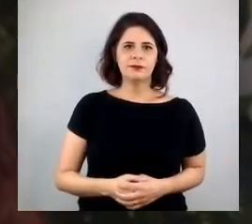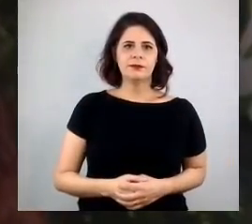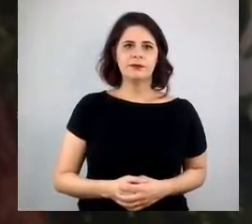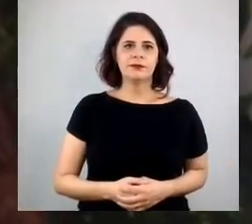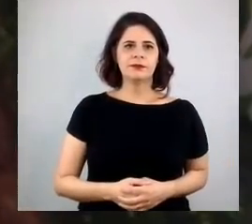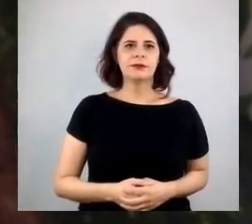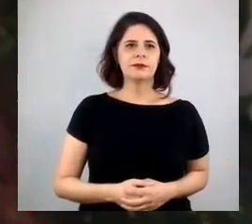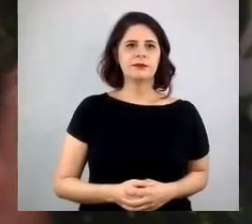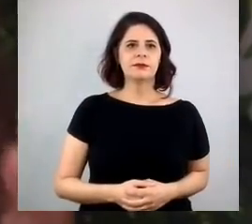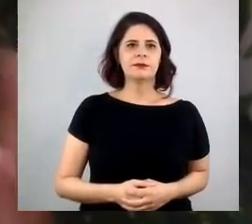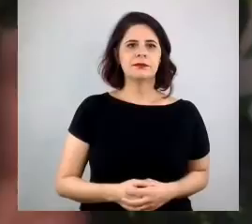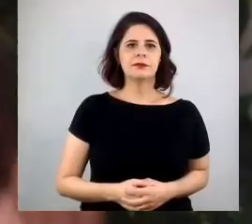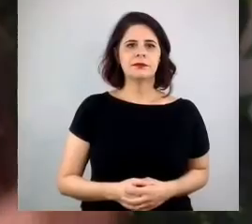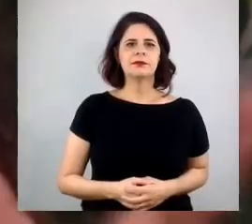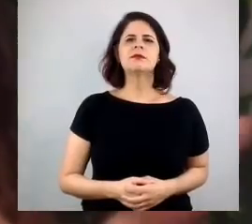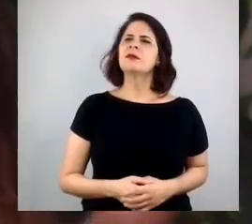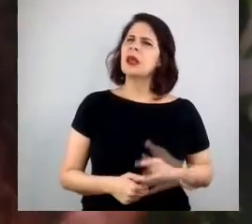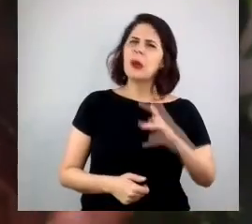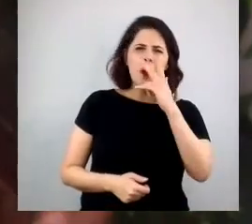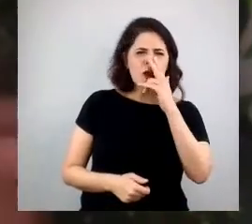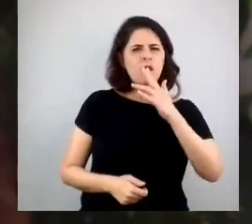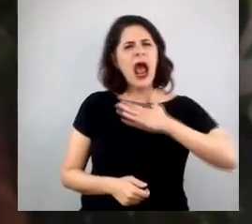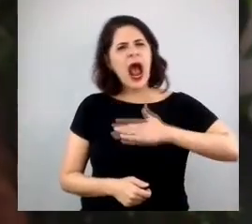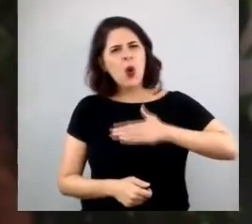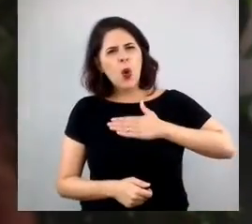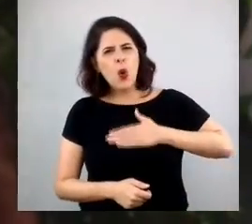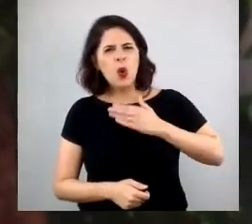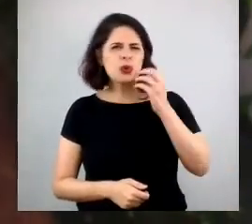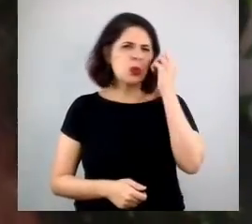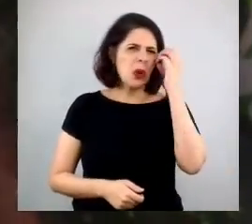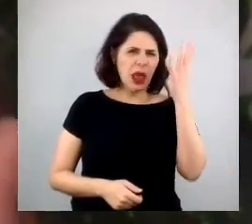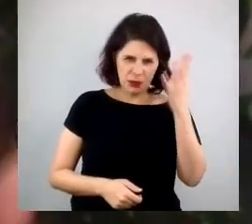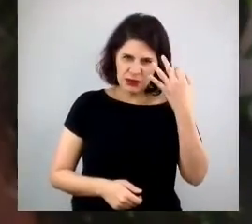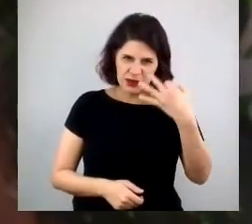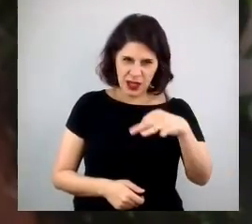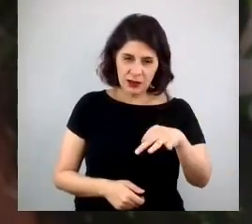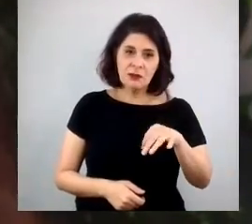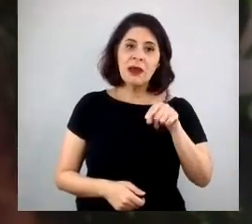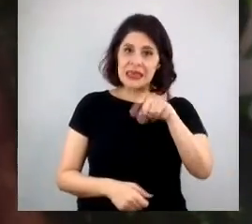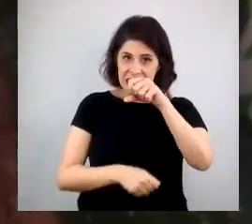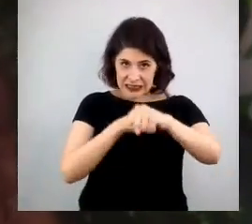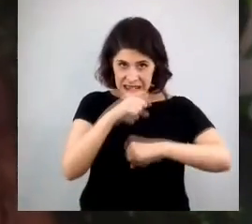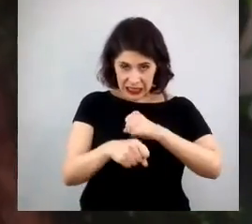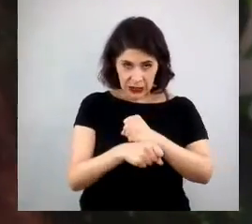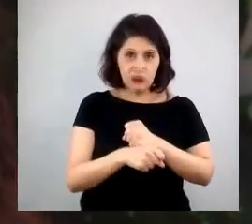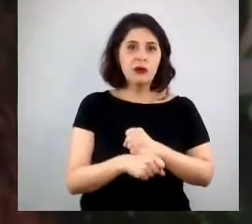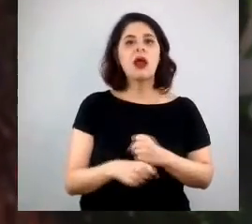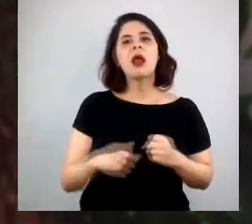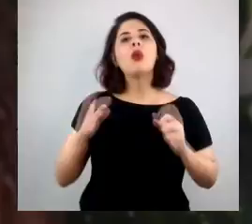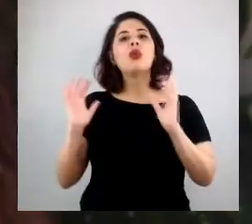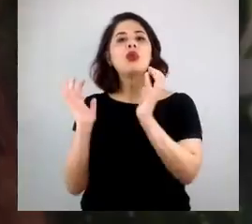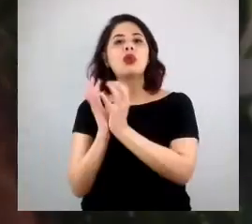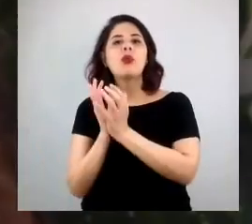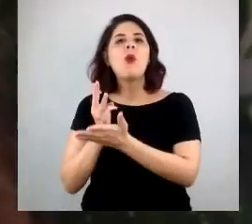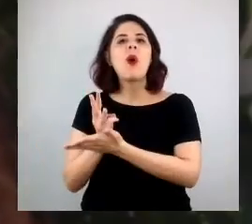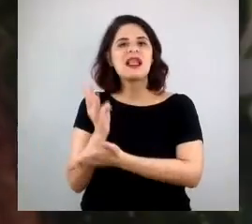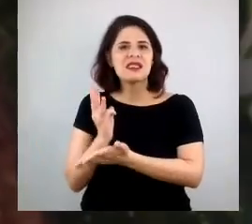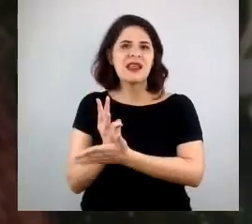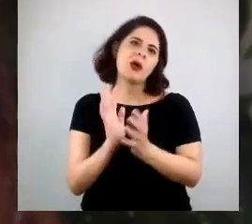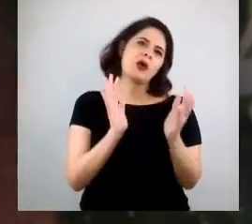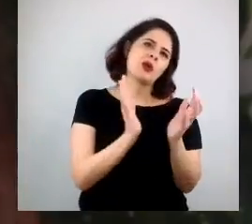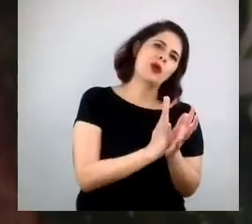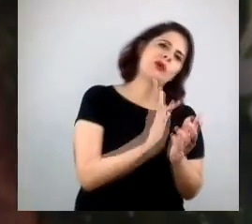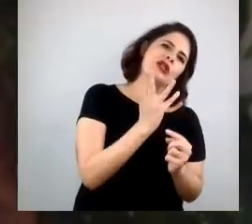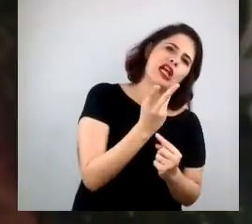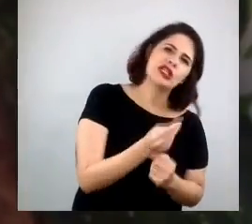Acho que em agosto, mais ou menos, não lembro bem o mês, mas esse ano, né? Eu faço parte de alguns grupos de WhatsApp, muitos artistas, intelectuais,